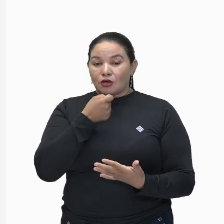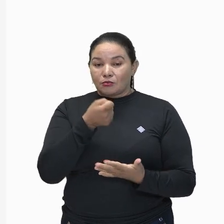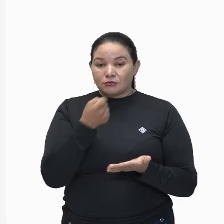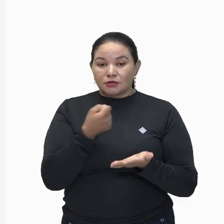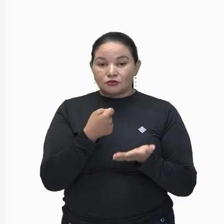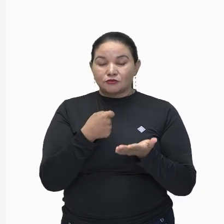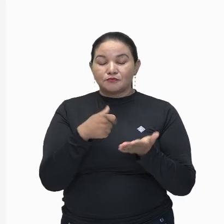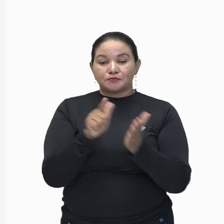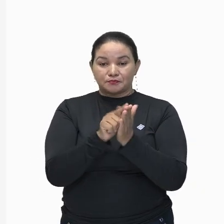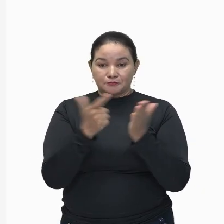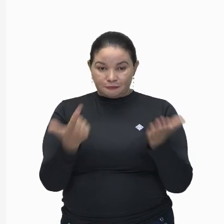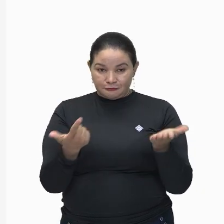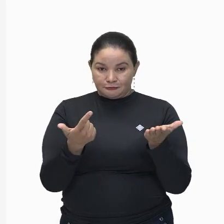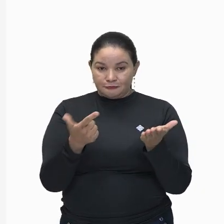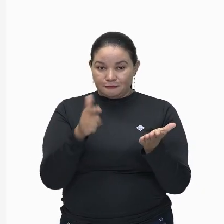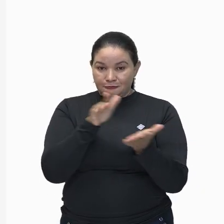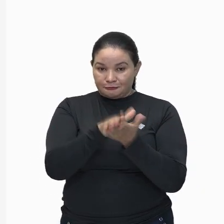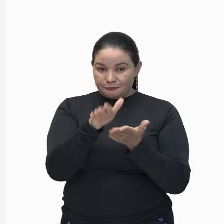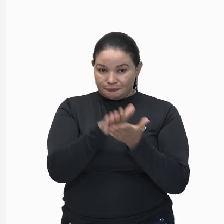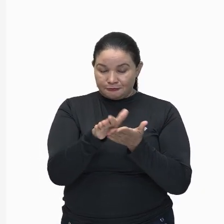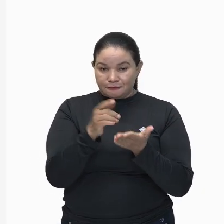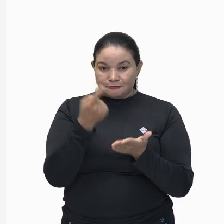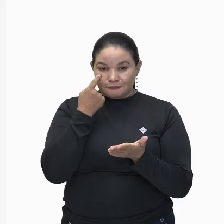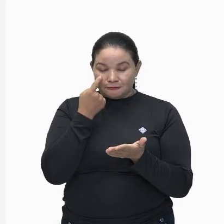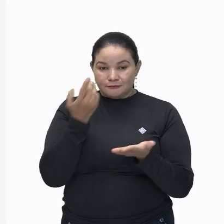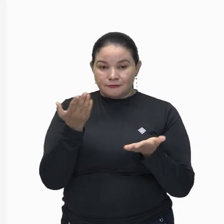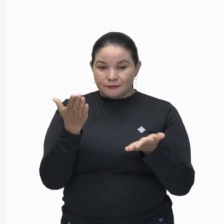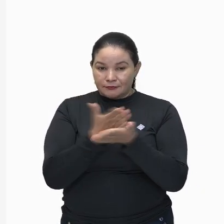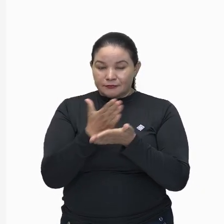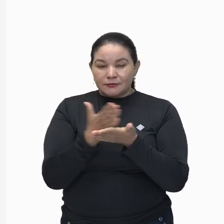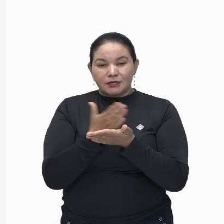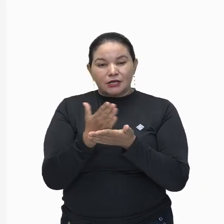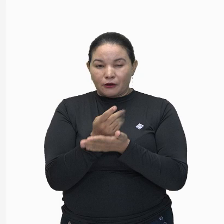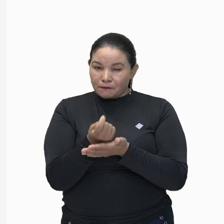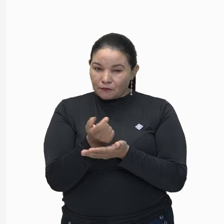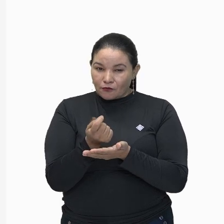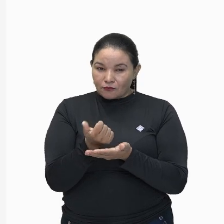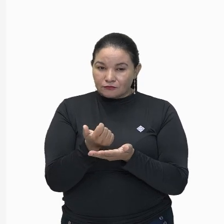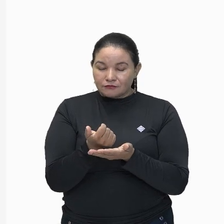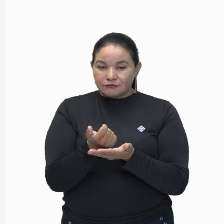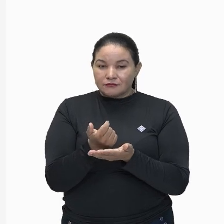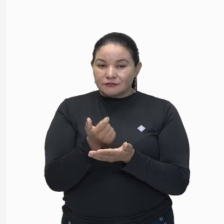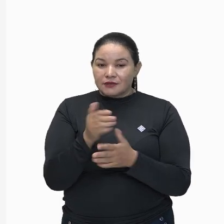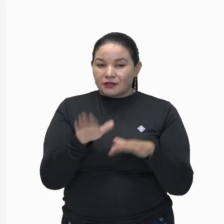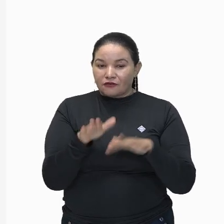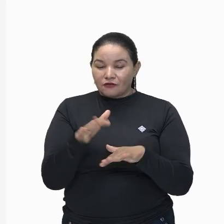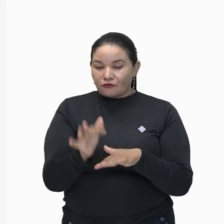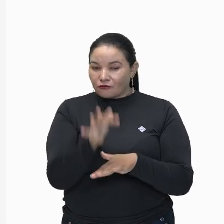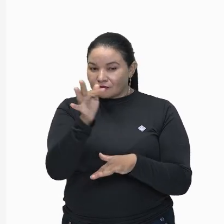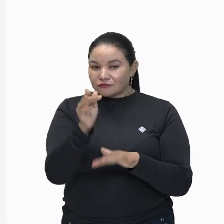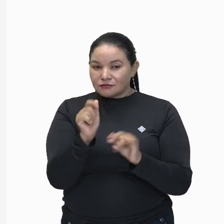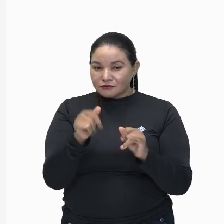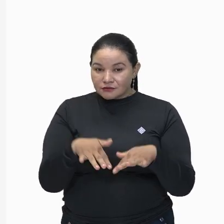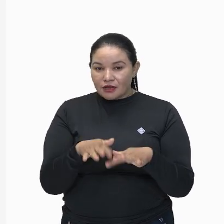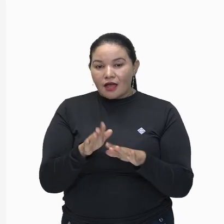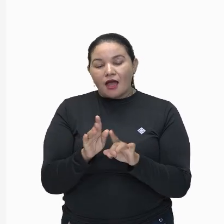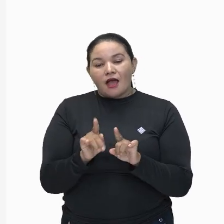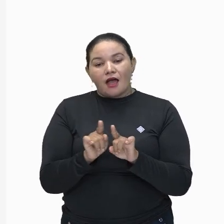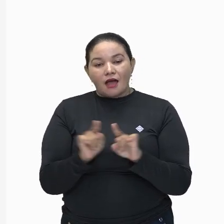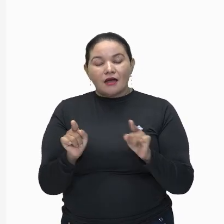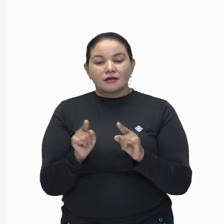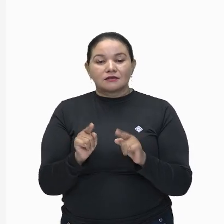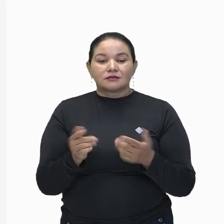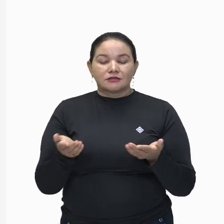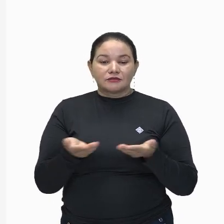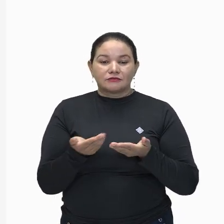impresso. Temos poucos jornais ainda que são impressos, né? Em breve, com certeza, eles vão se extinguir. Então temos aí reportagem,